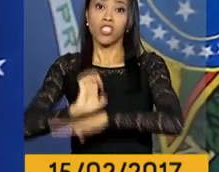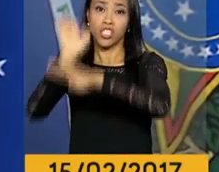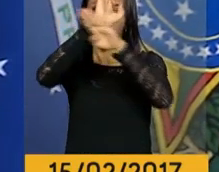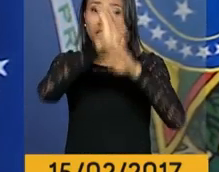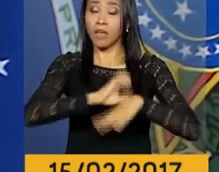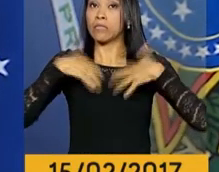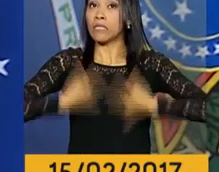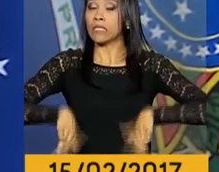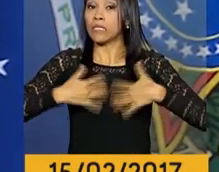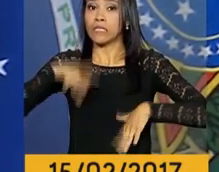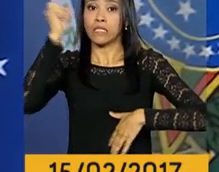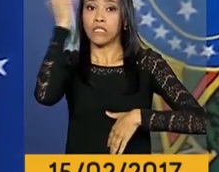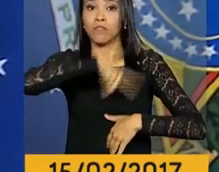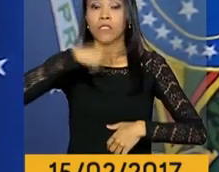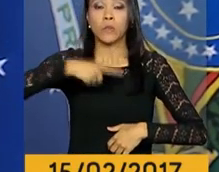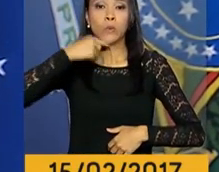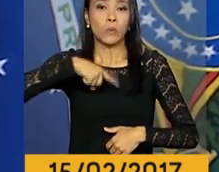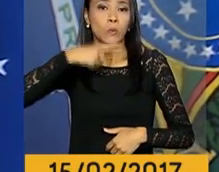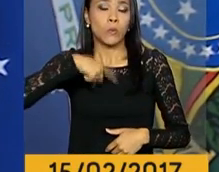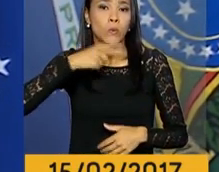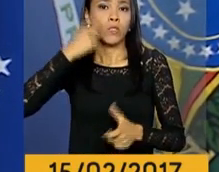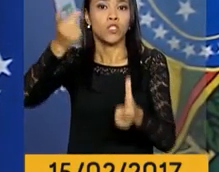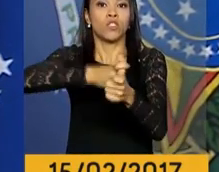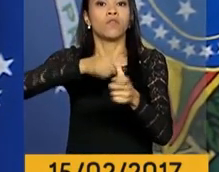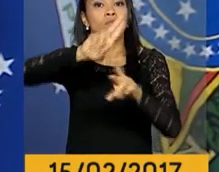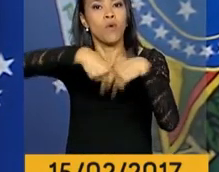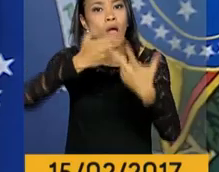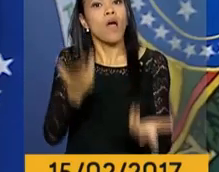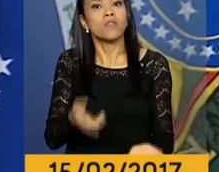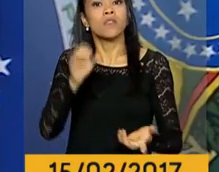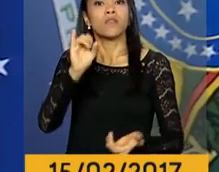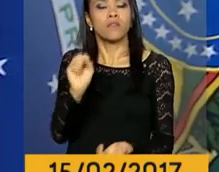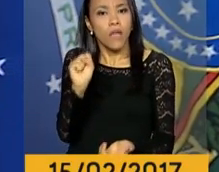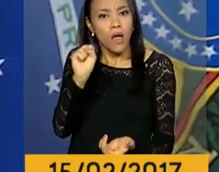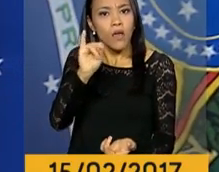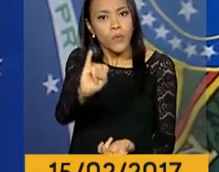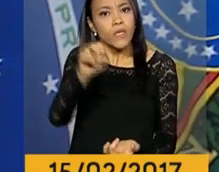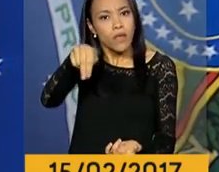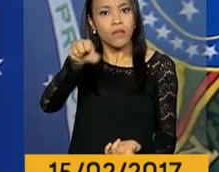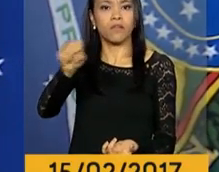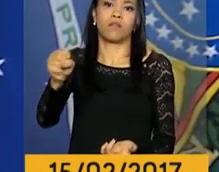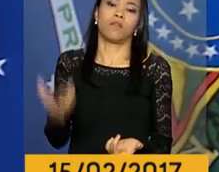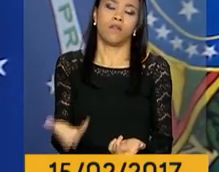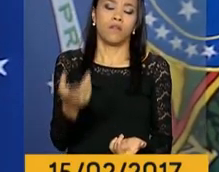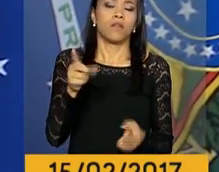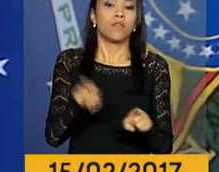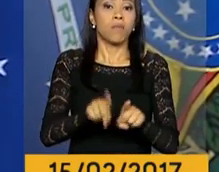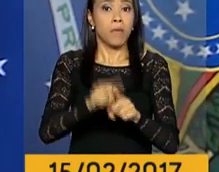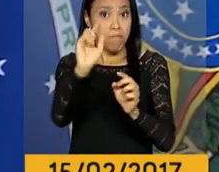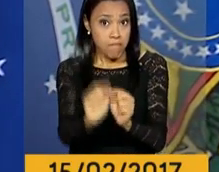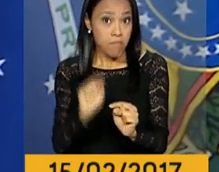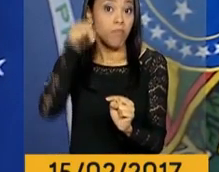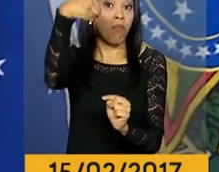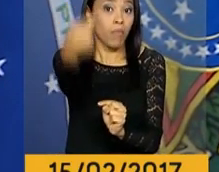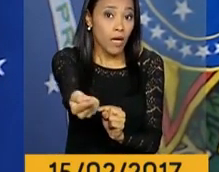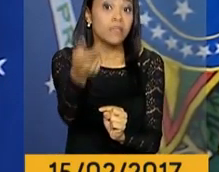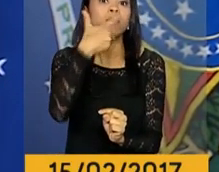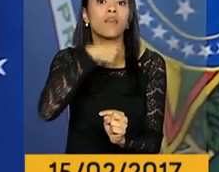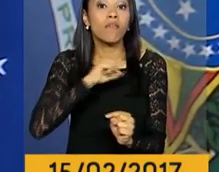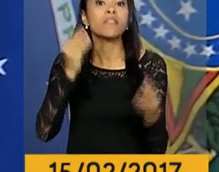extraordinária, basicamente em função da previdência social, a significar, portanto, que mais adiante o